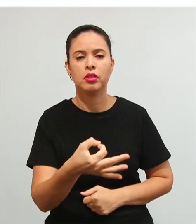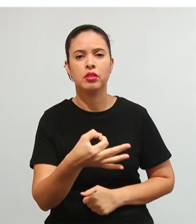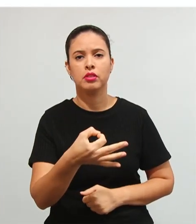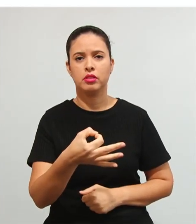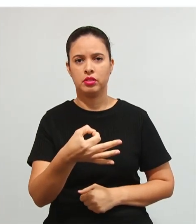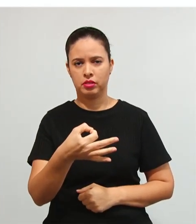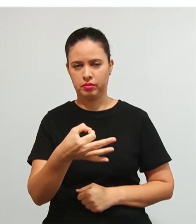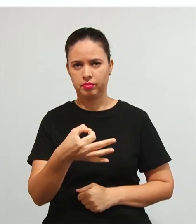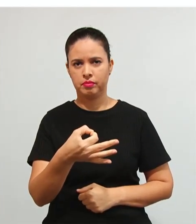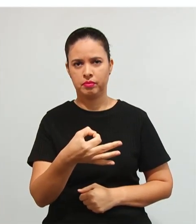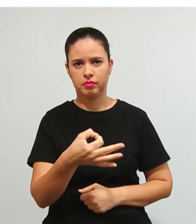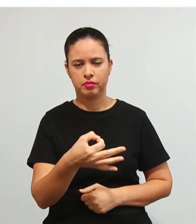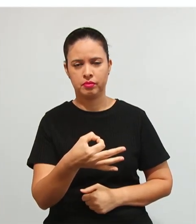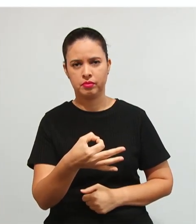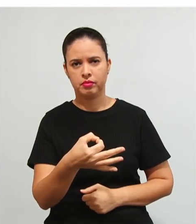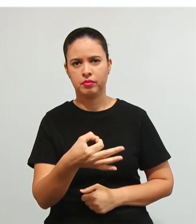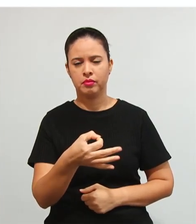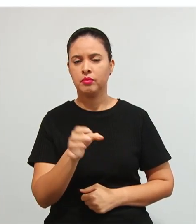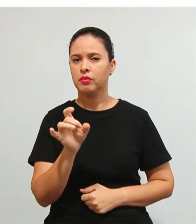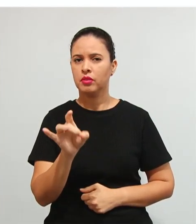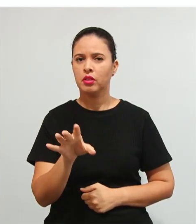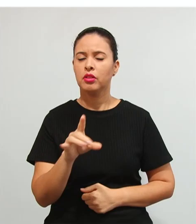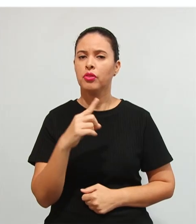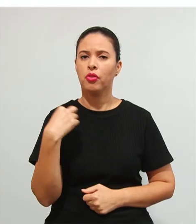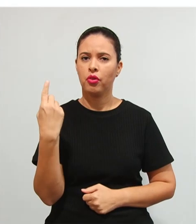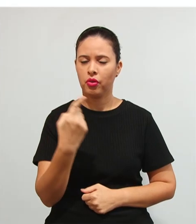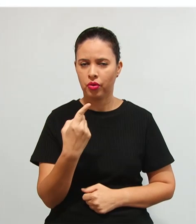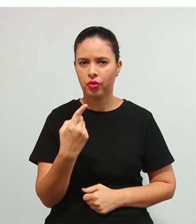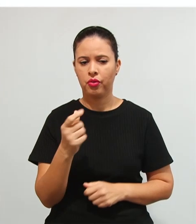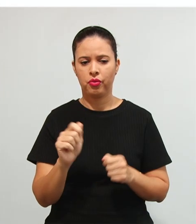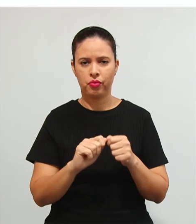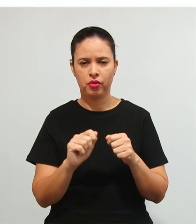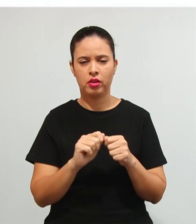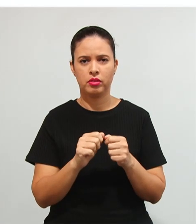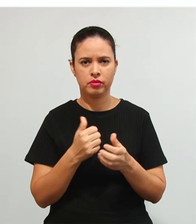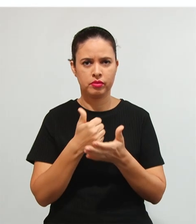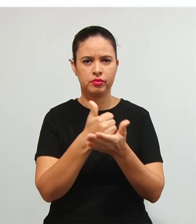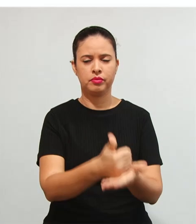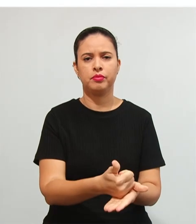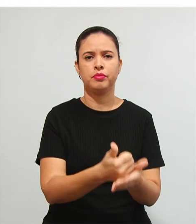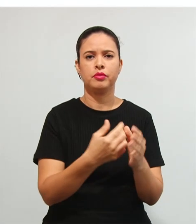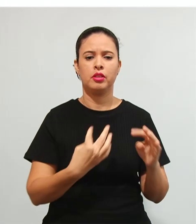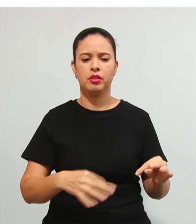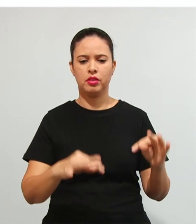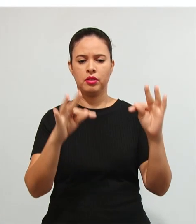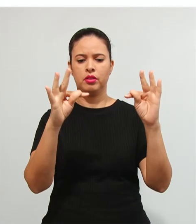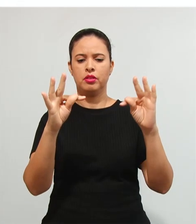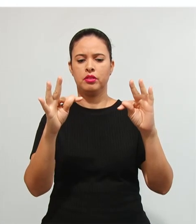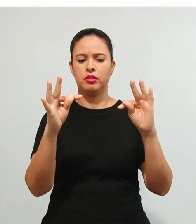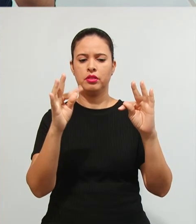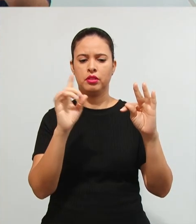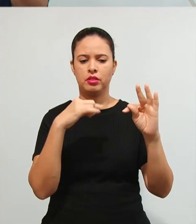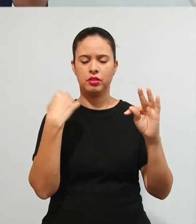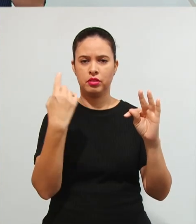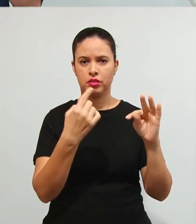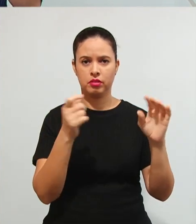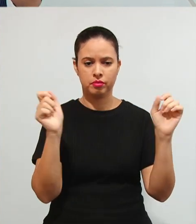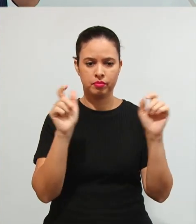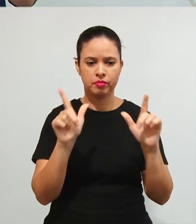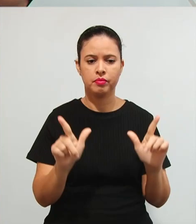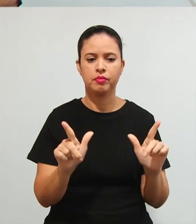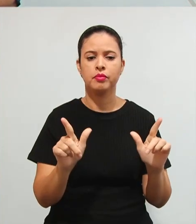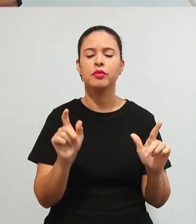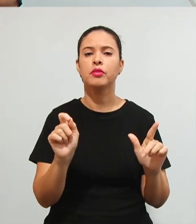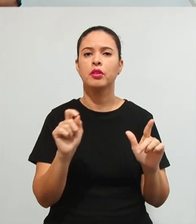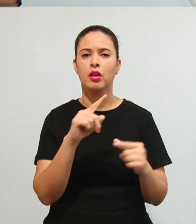a criticidade. Então, quando a gente faz a inserção dessas tecnologias, a gente tem que estar atento